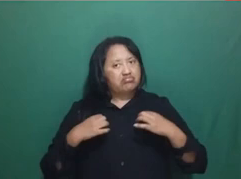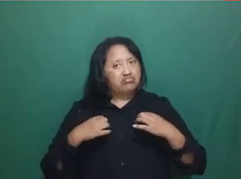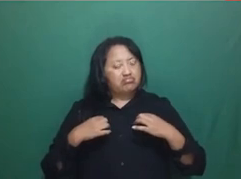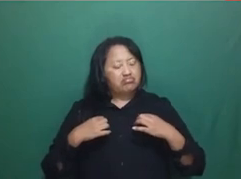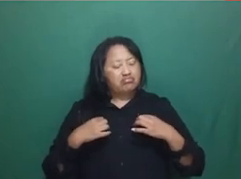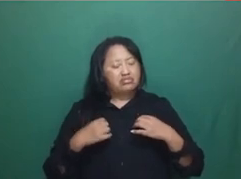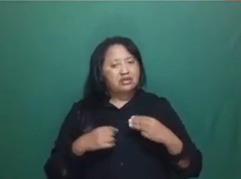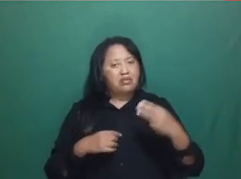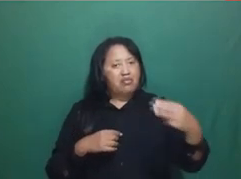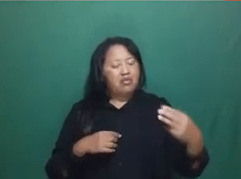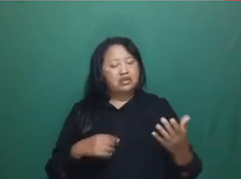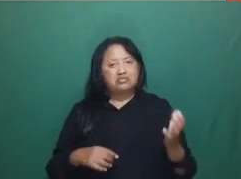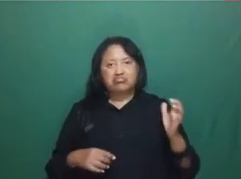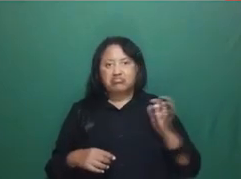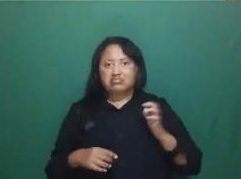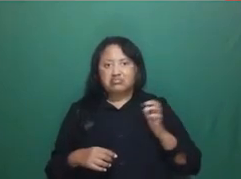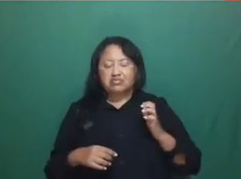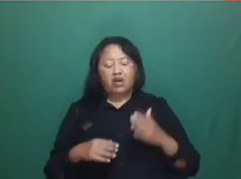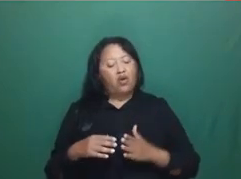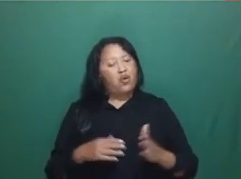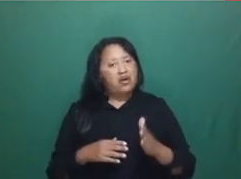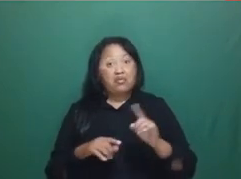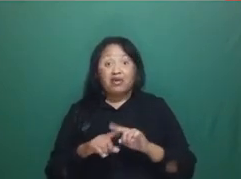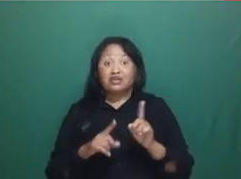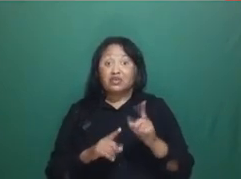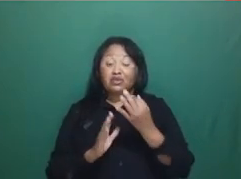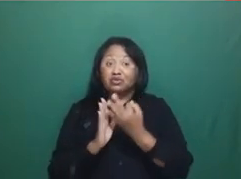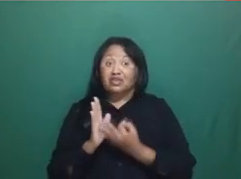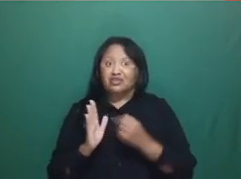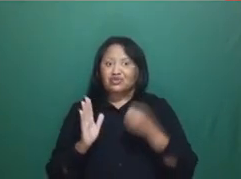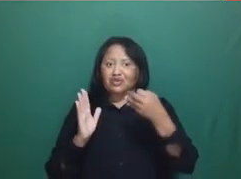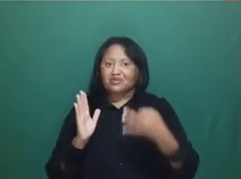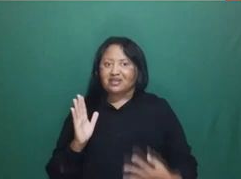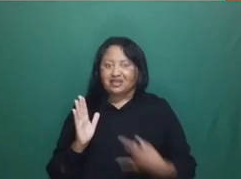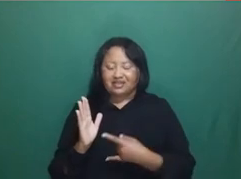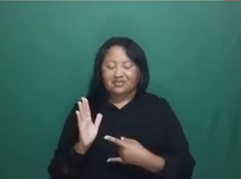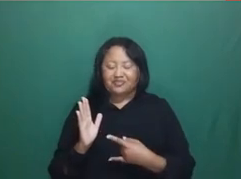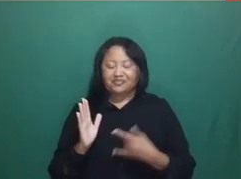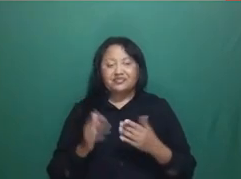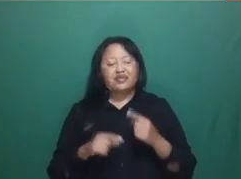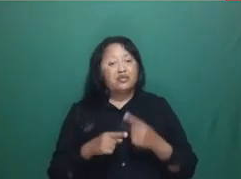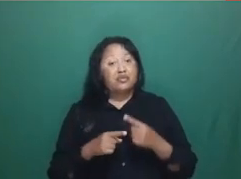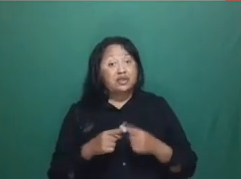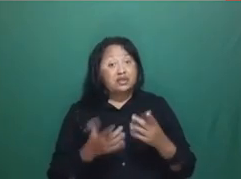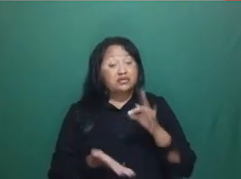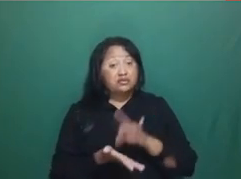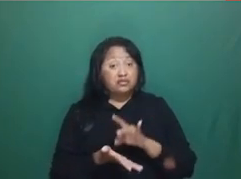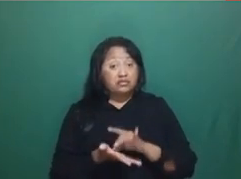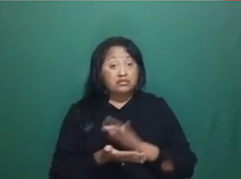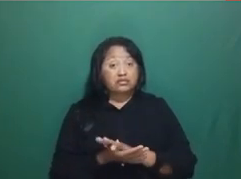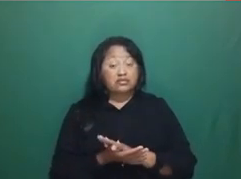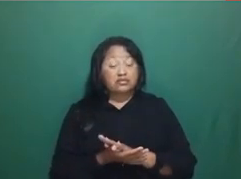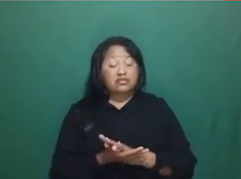moda isso também pode ser um caminho mas não é o que o texto diz né como um grande passo até porque na verdade